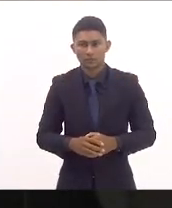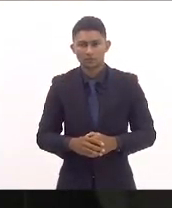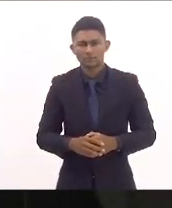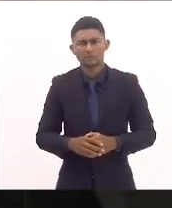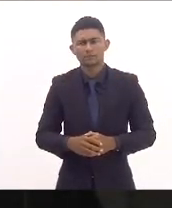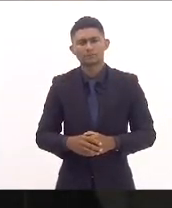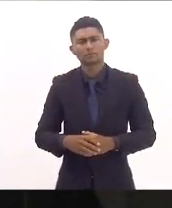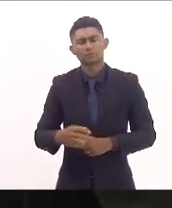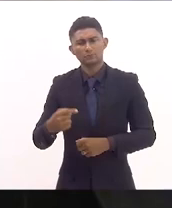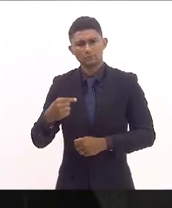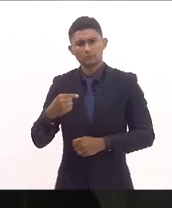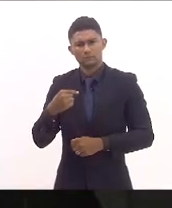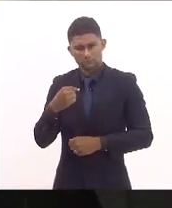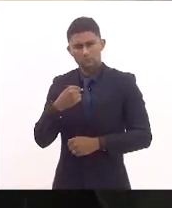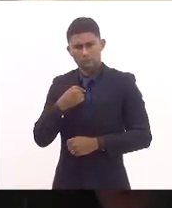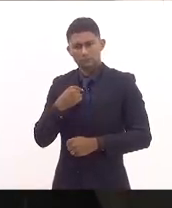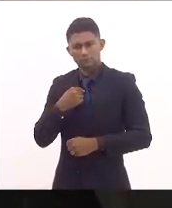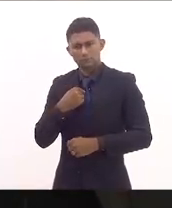absolutamente